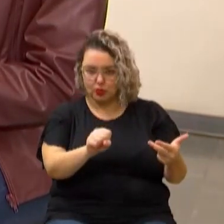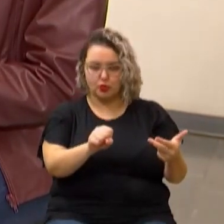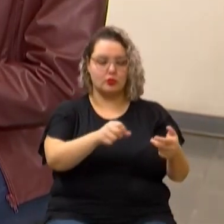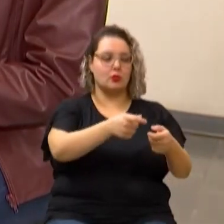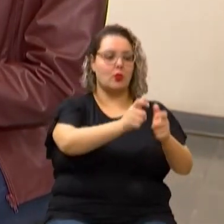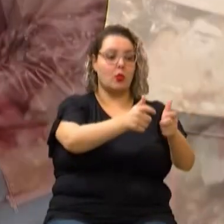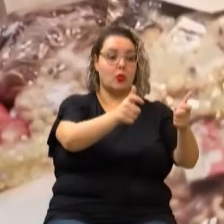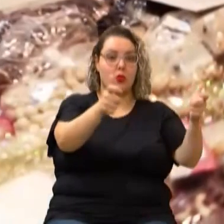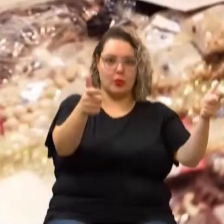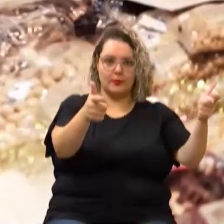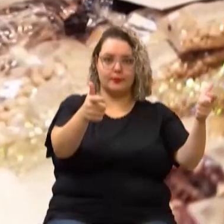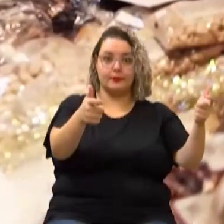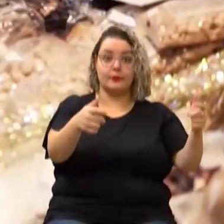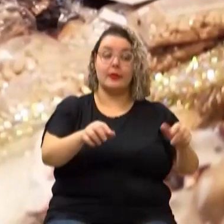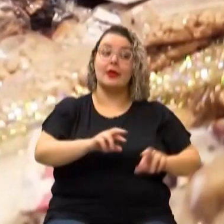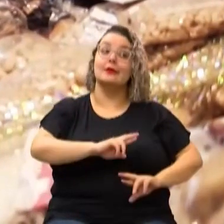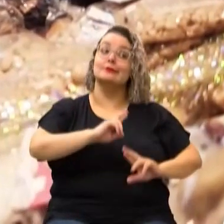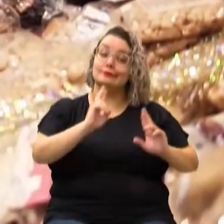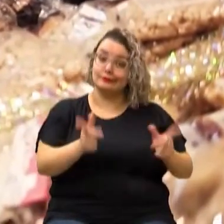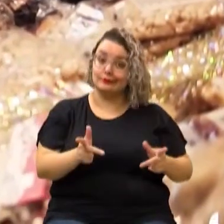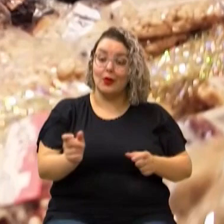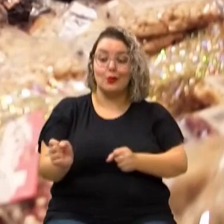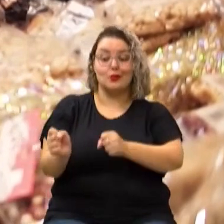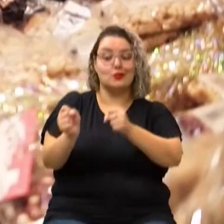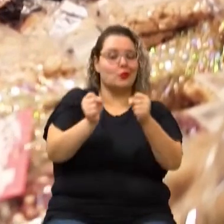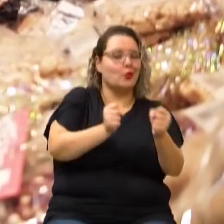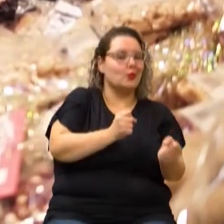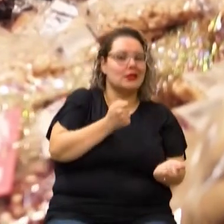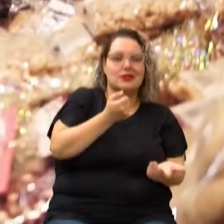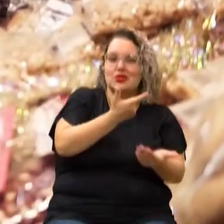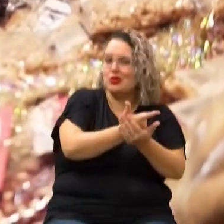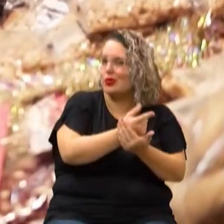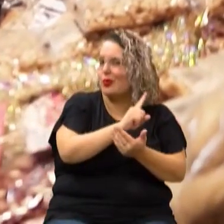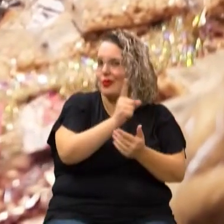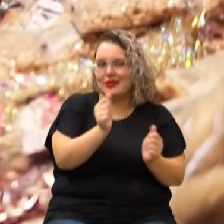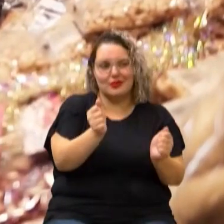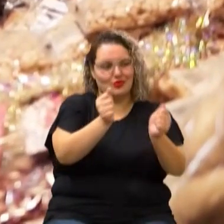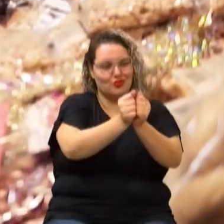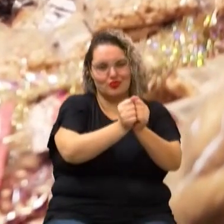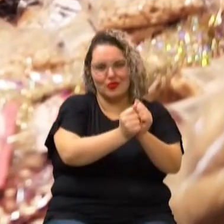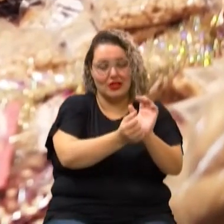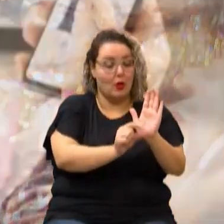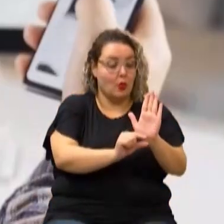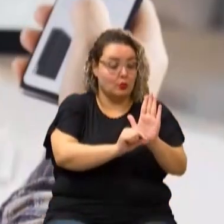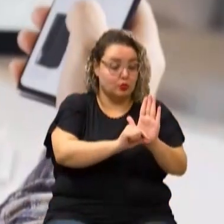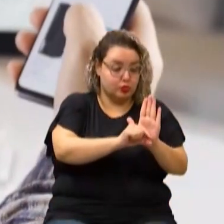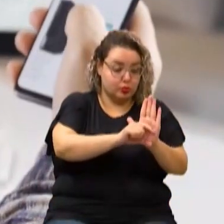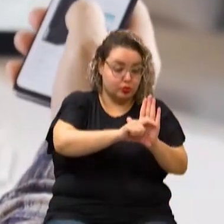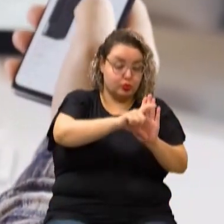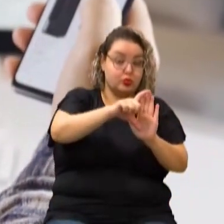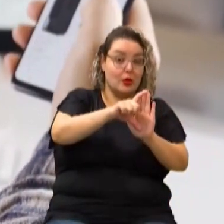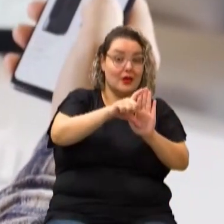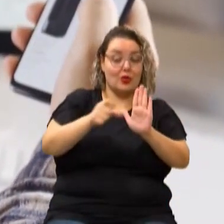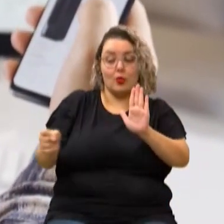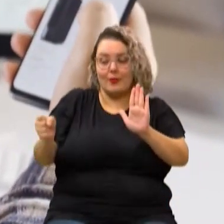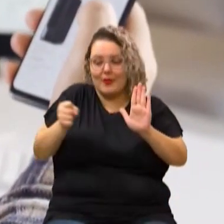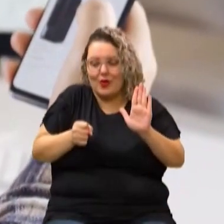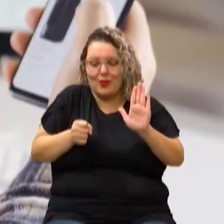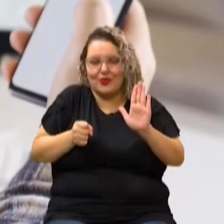bolso? Então, é o que nós vamos descobrir agora com o professor de finanças aqui da PUC